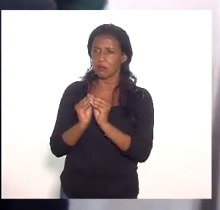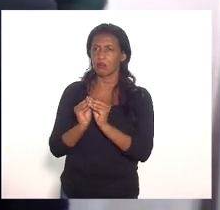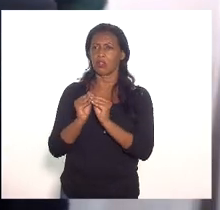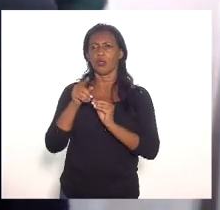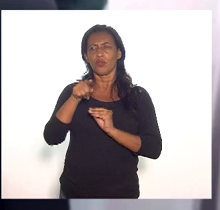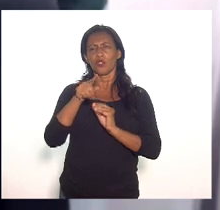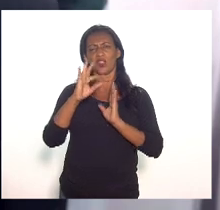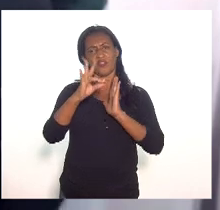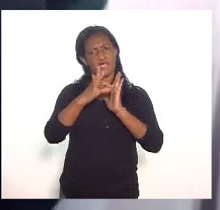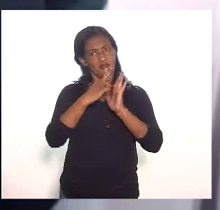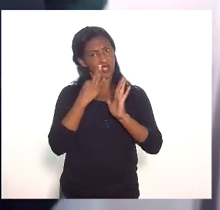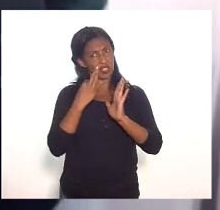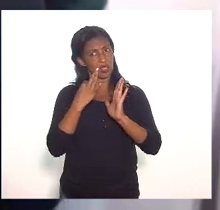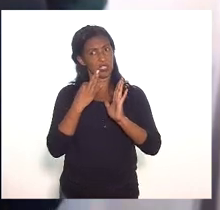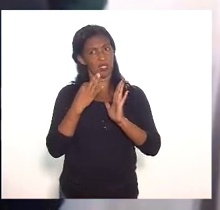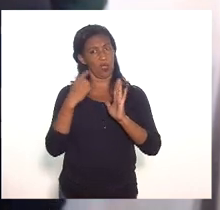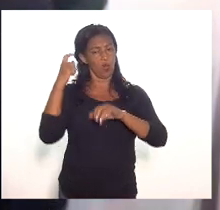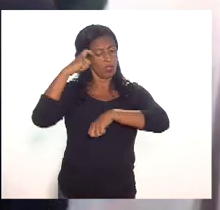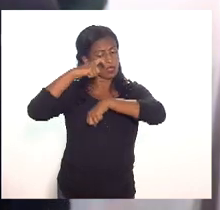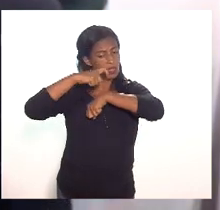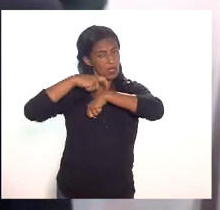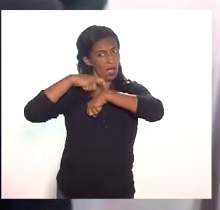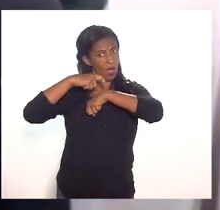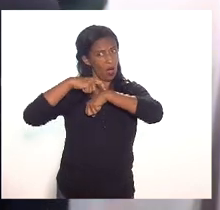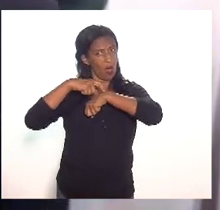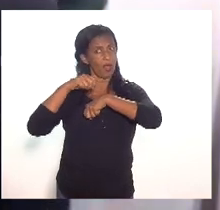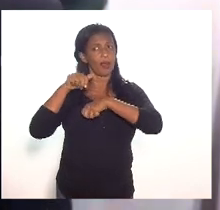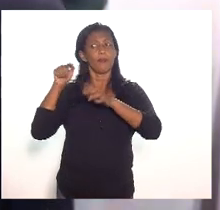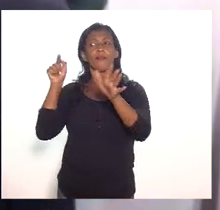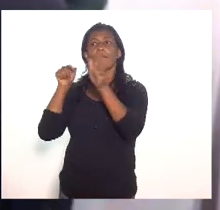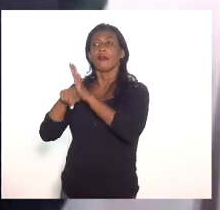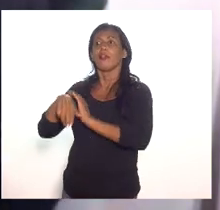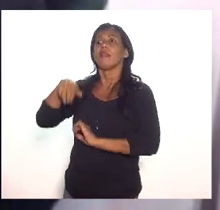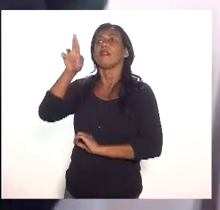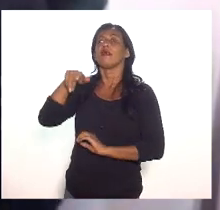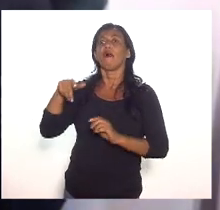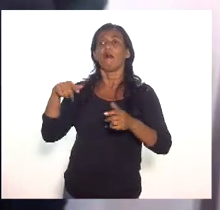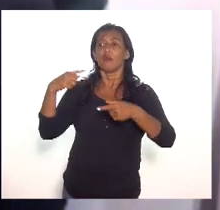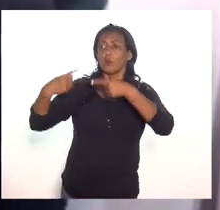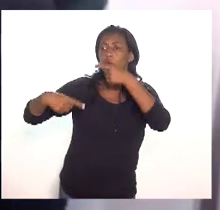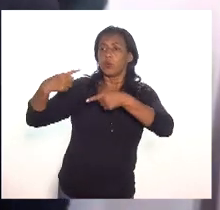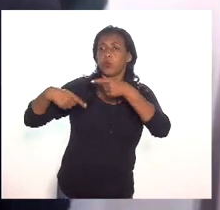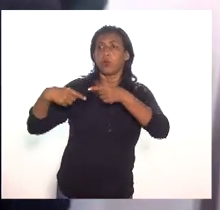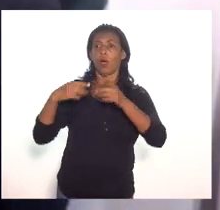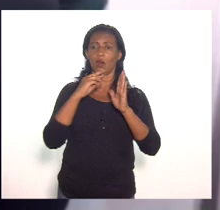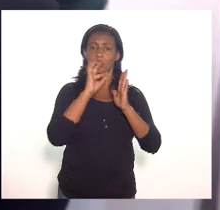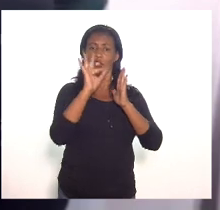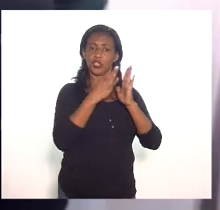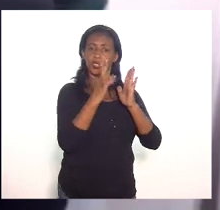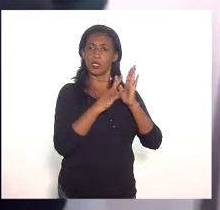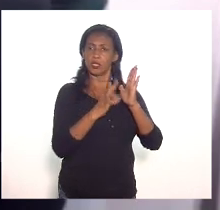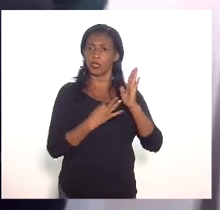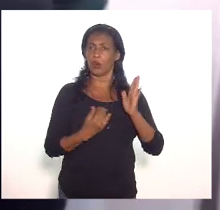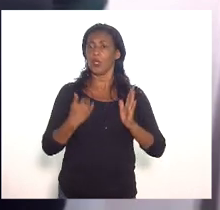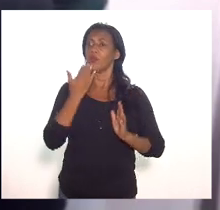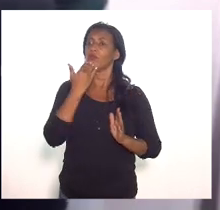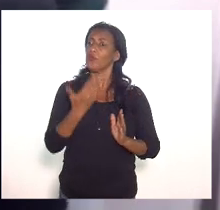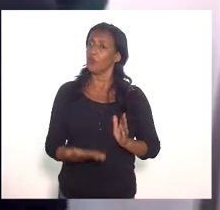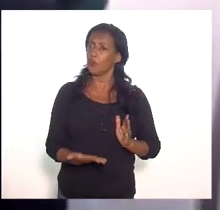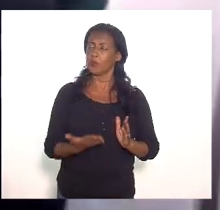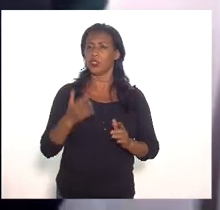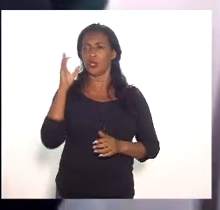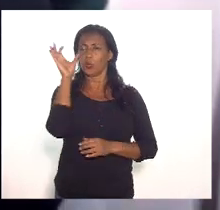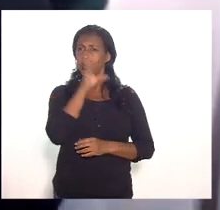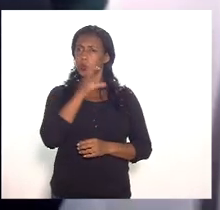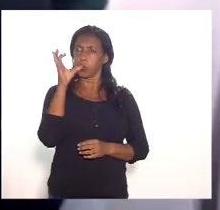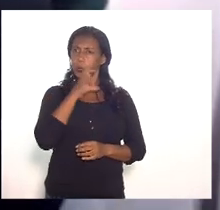que ter feito a inscrição na hora que abriu a inscrição para quem queria discutir, para a gente dar prosseguimento. Então, eu vou abrir e pedir